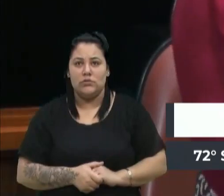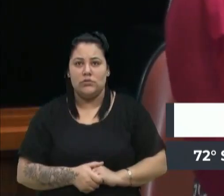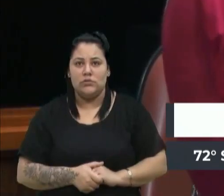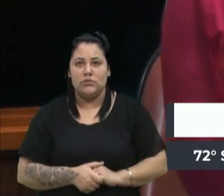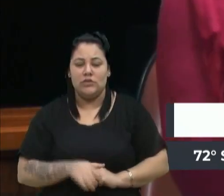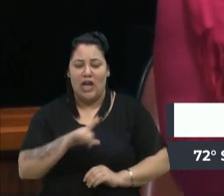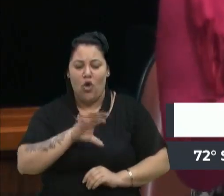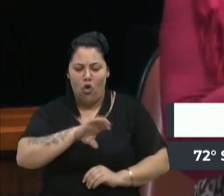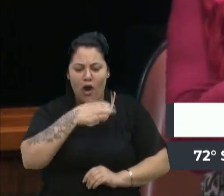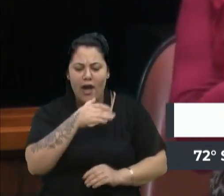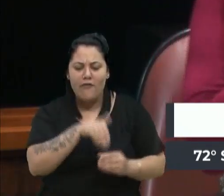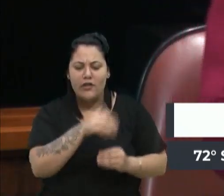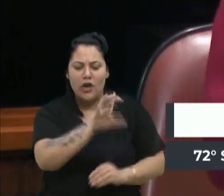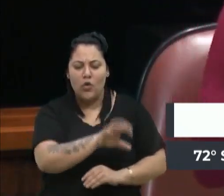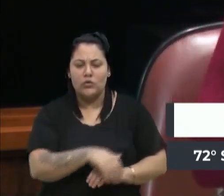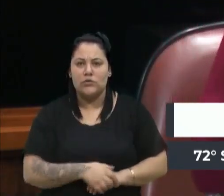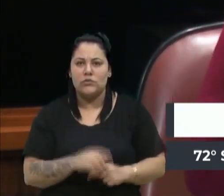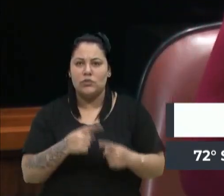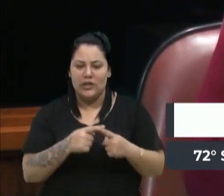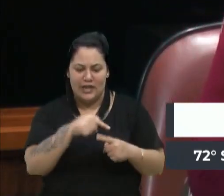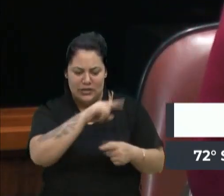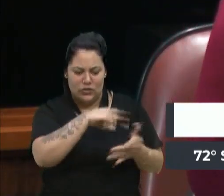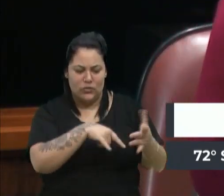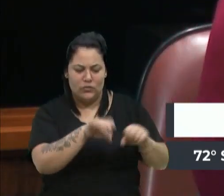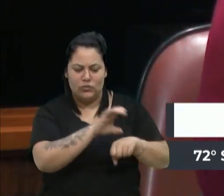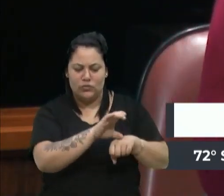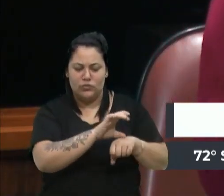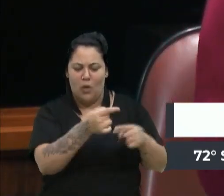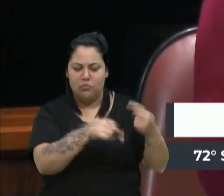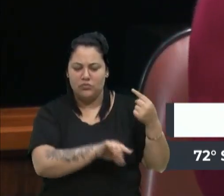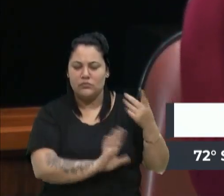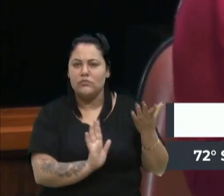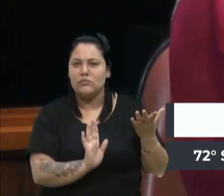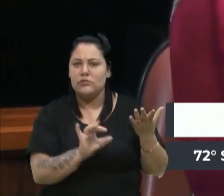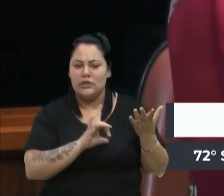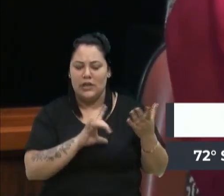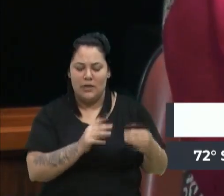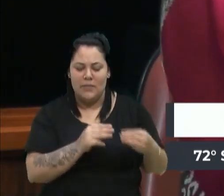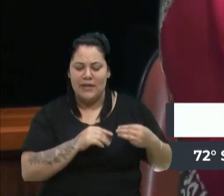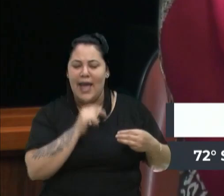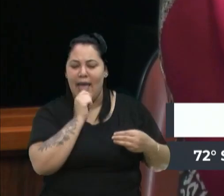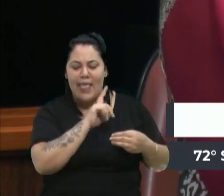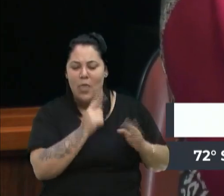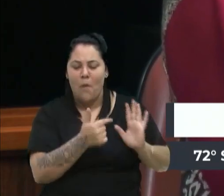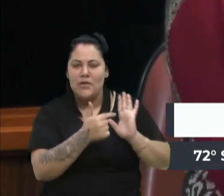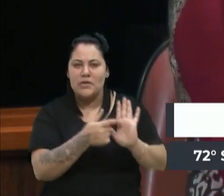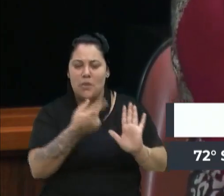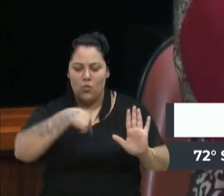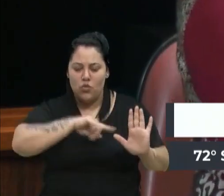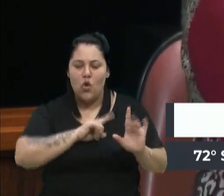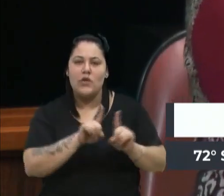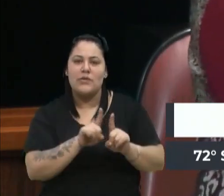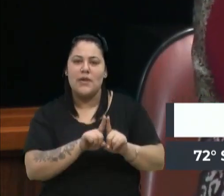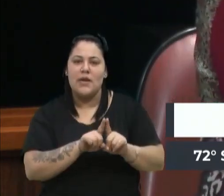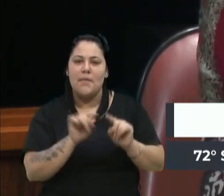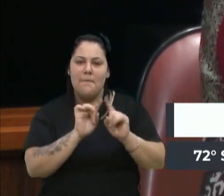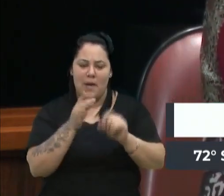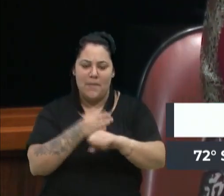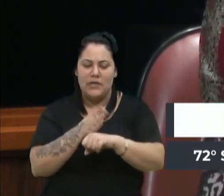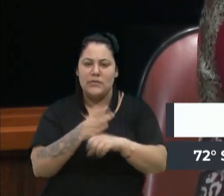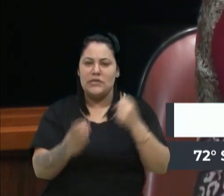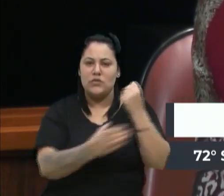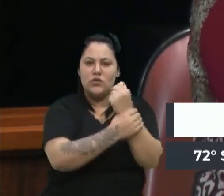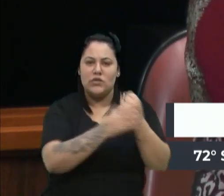Porque esse parecer da inconstitucionalidade tem emendas também que nem foi apresentada por nós, mas que envolve a